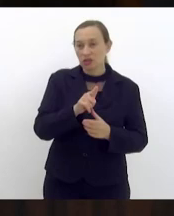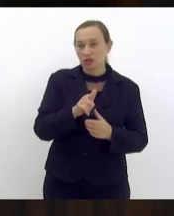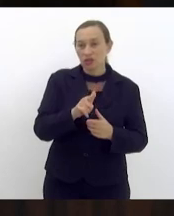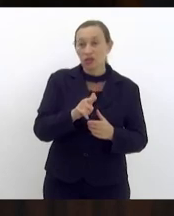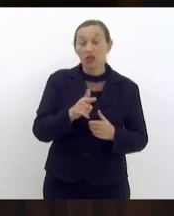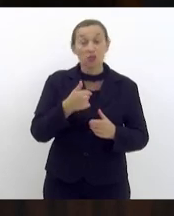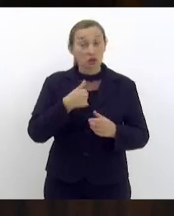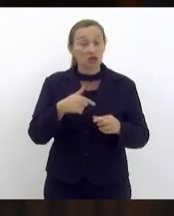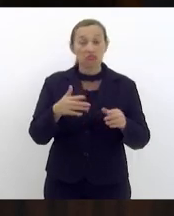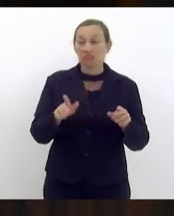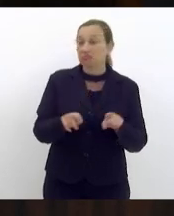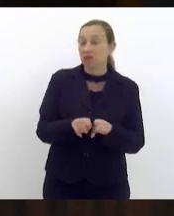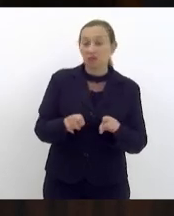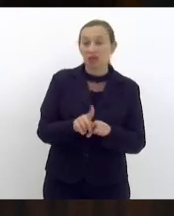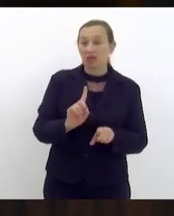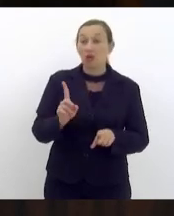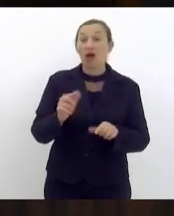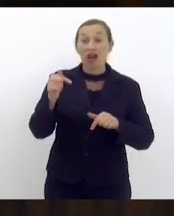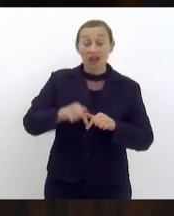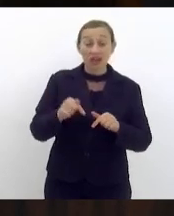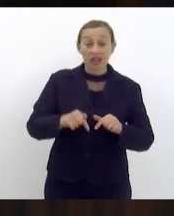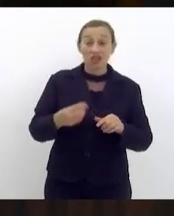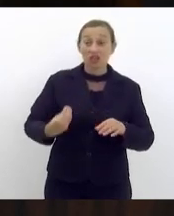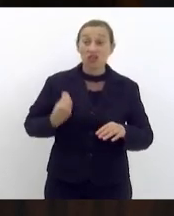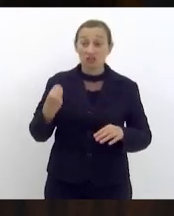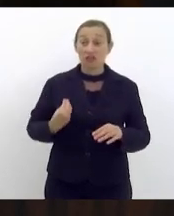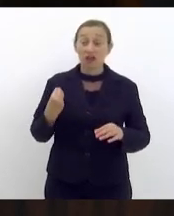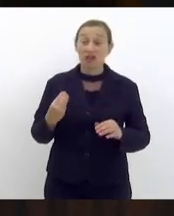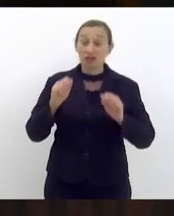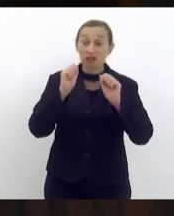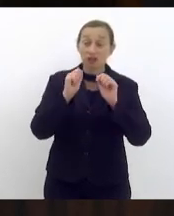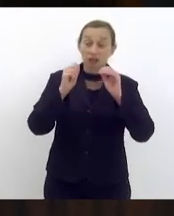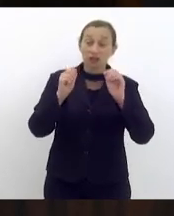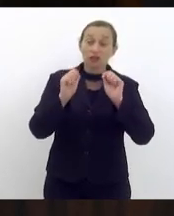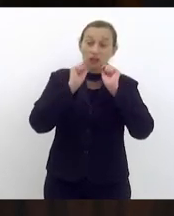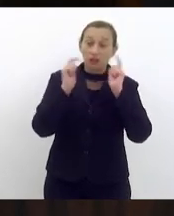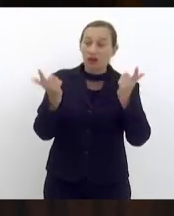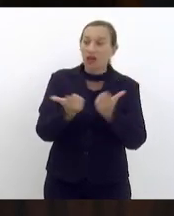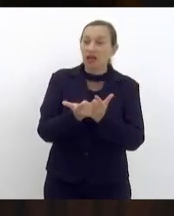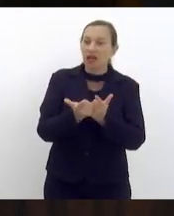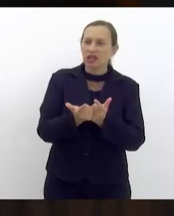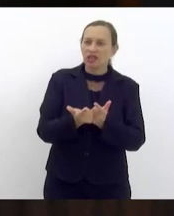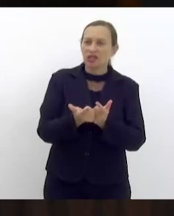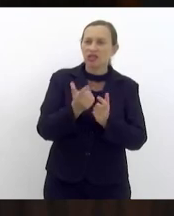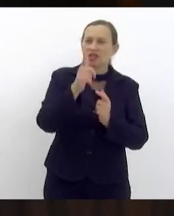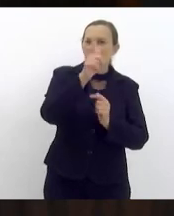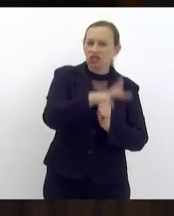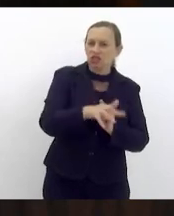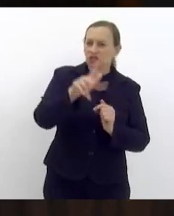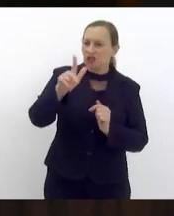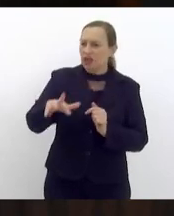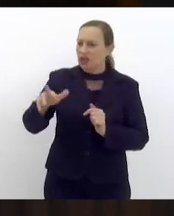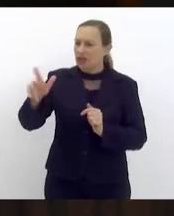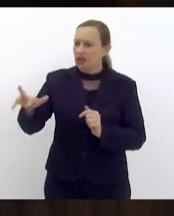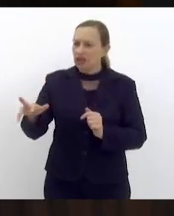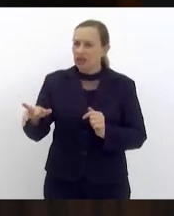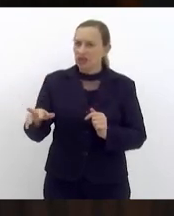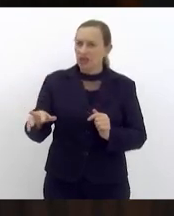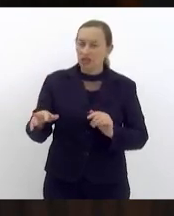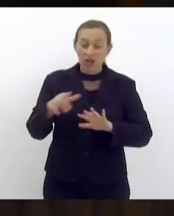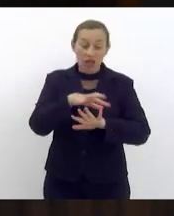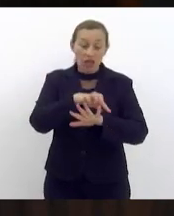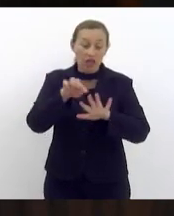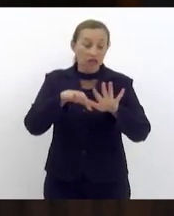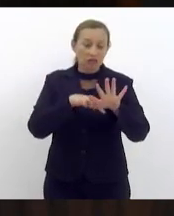nem o meu então aqui a gente vive numa casa que é democracia cabeça diferente nossos dedos das mãos não são iguais